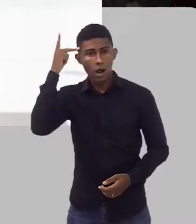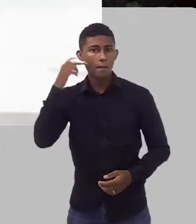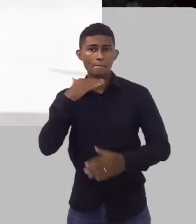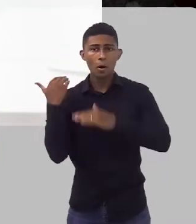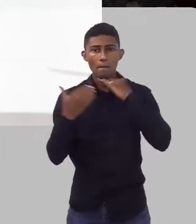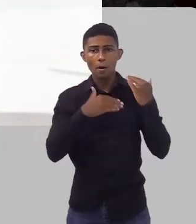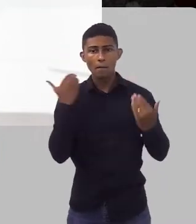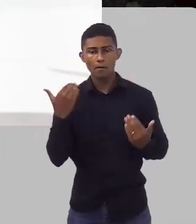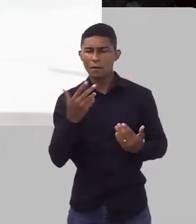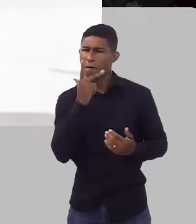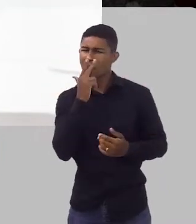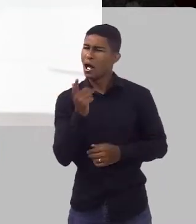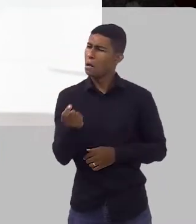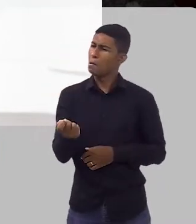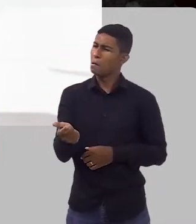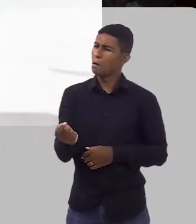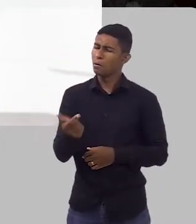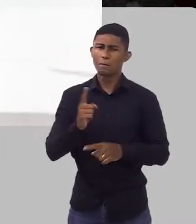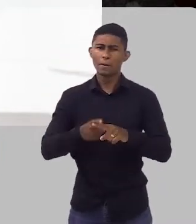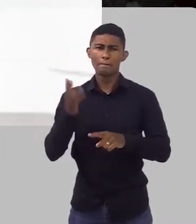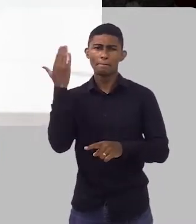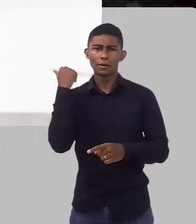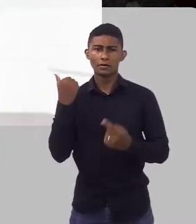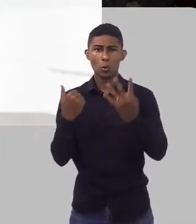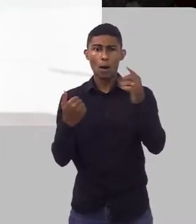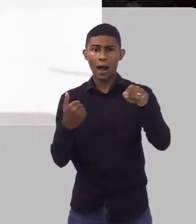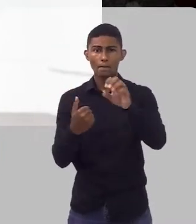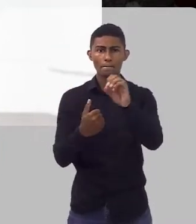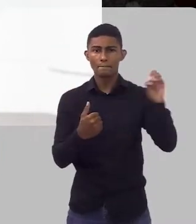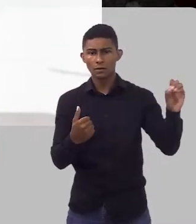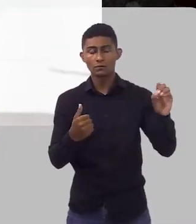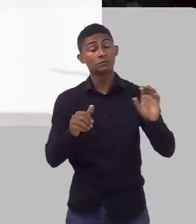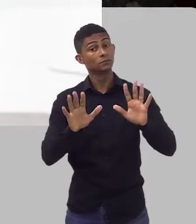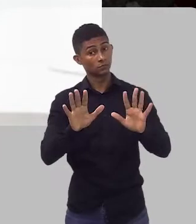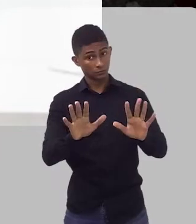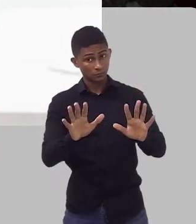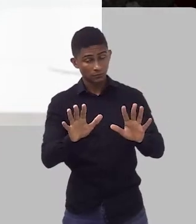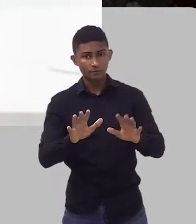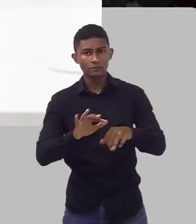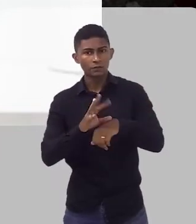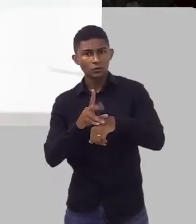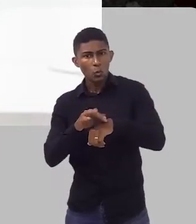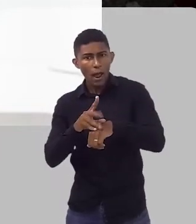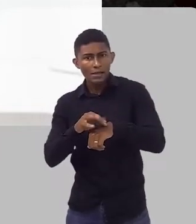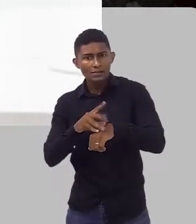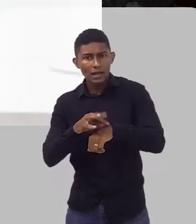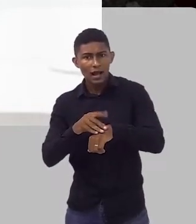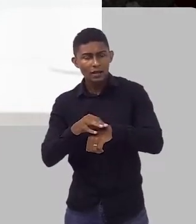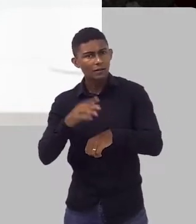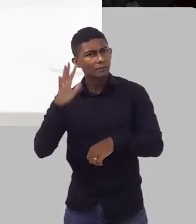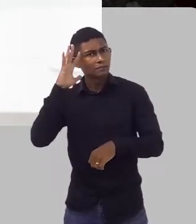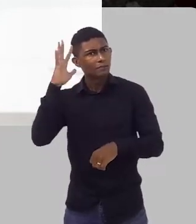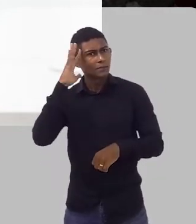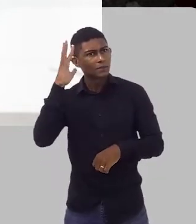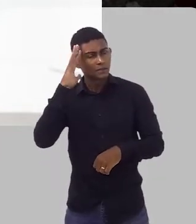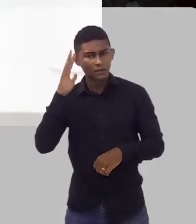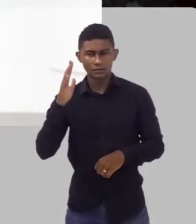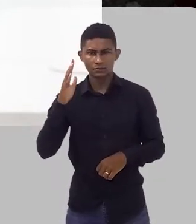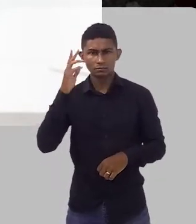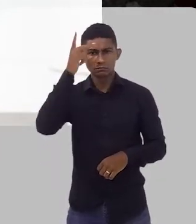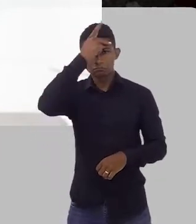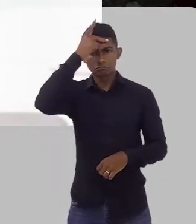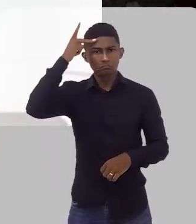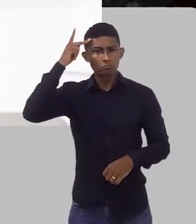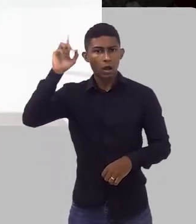é pouco, perto dos 4.000 que já tivemos, mas ainda assim, nenhuma doença mata 400 pessoas